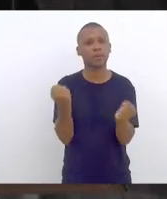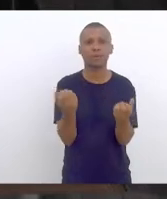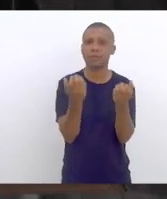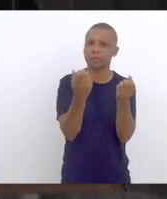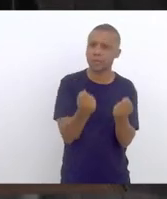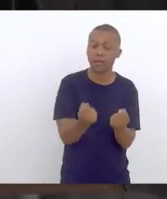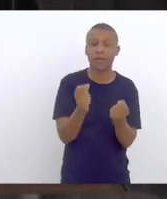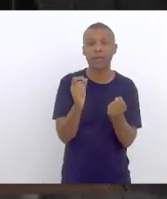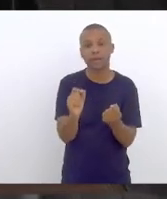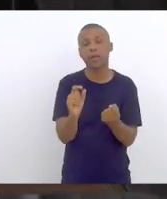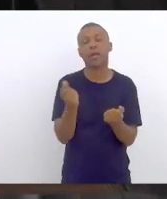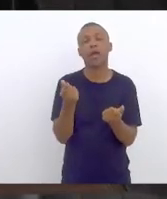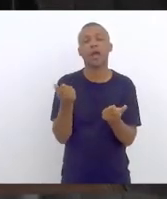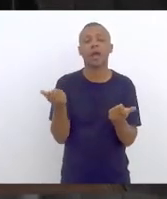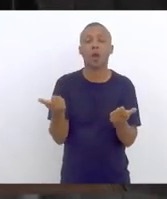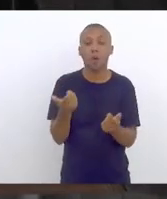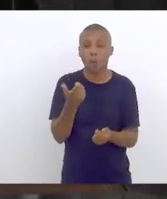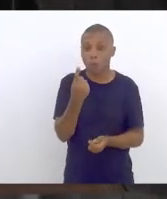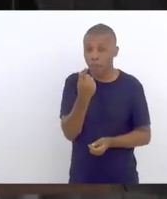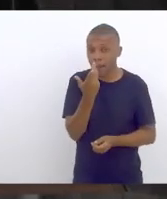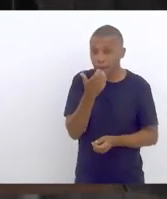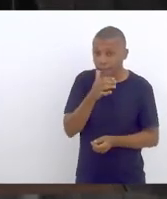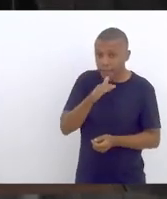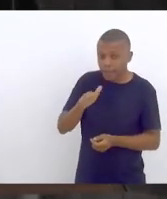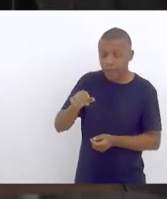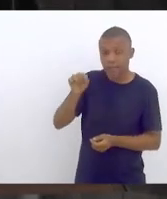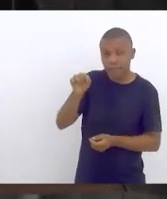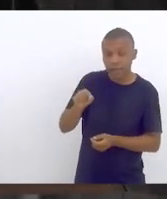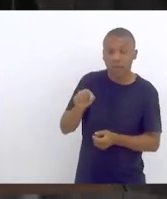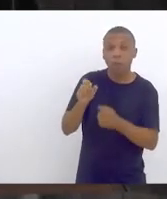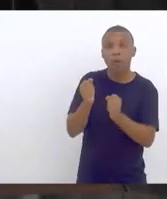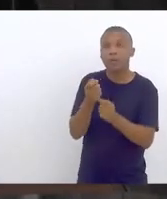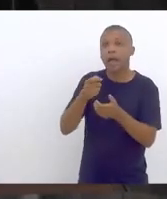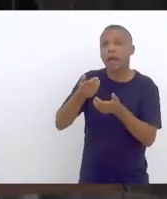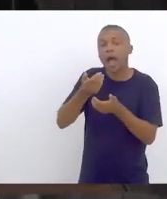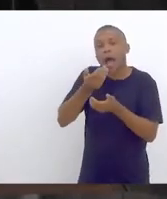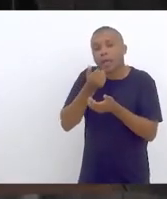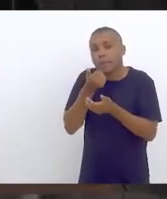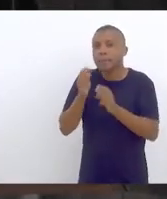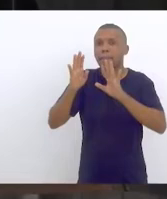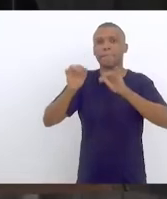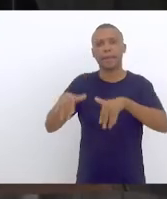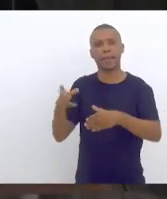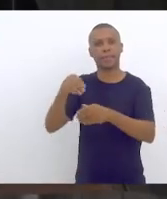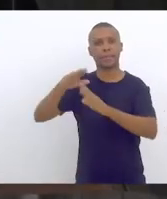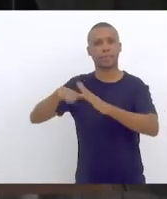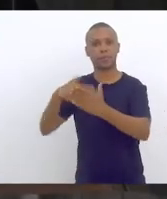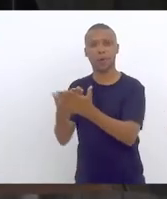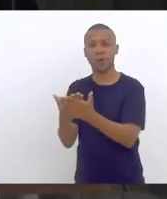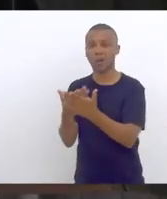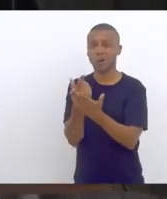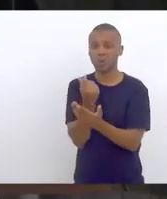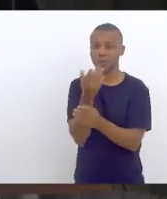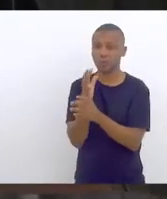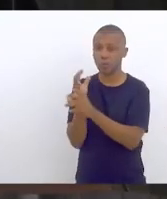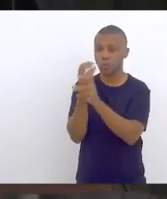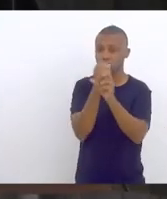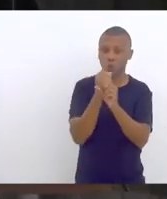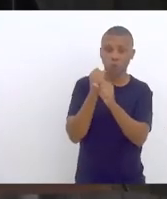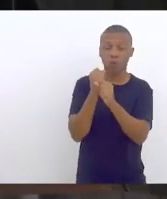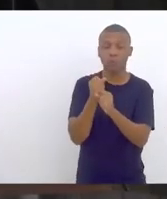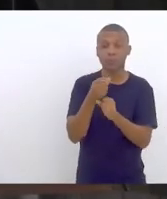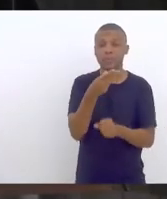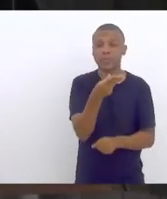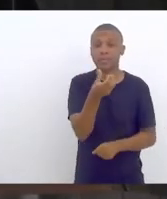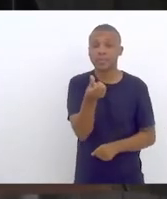alimentada na escola com o valor per capita de 36 centavos né não tem condições não é realmente não